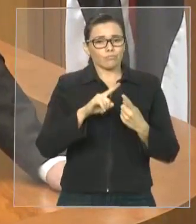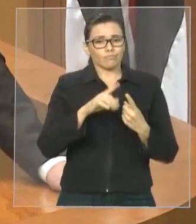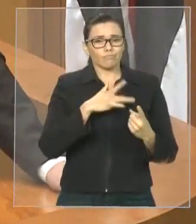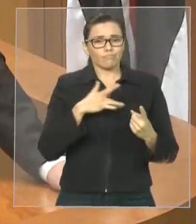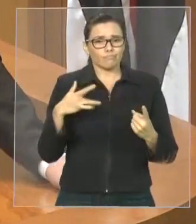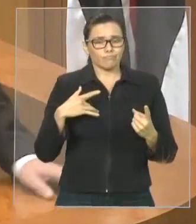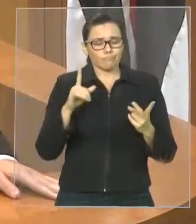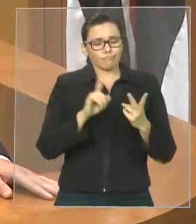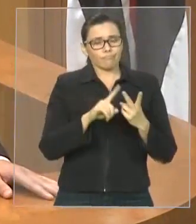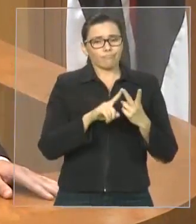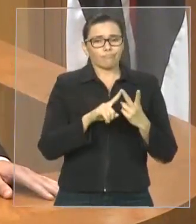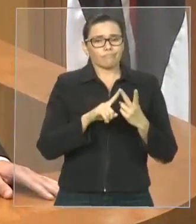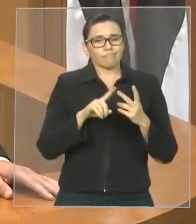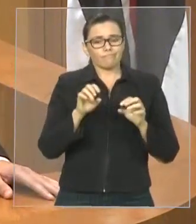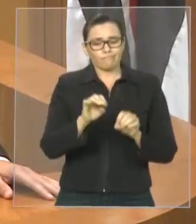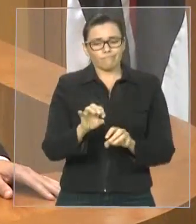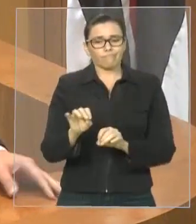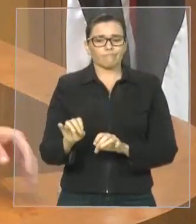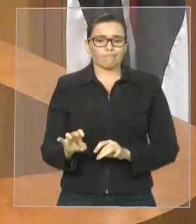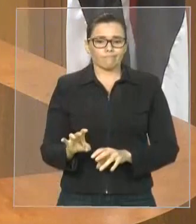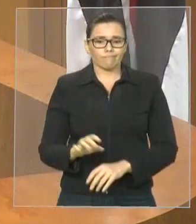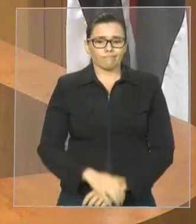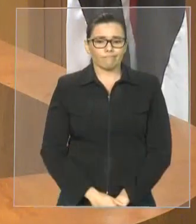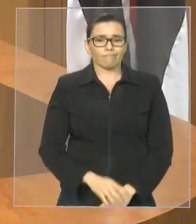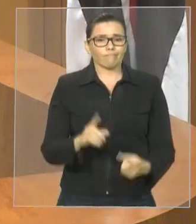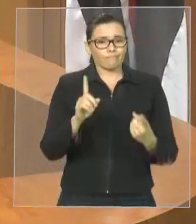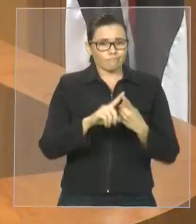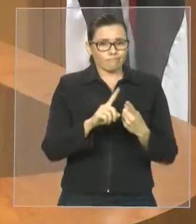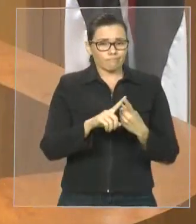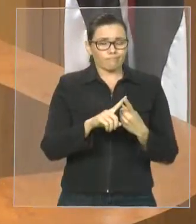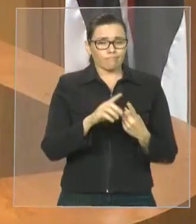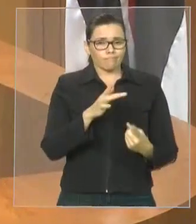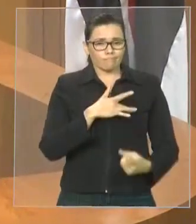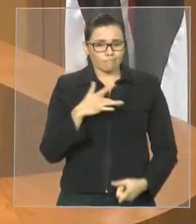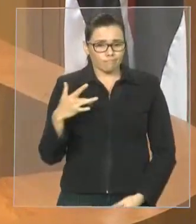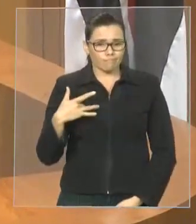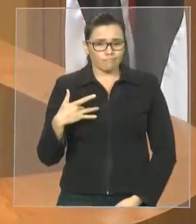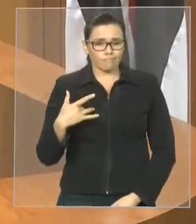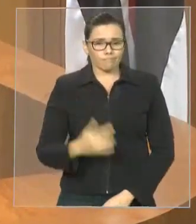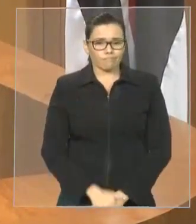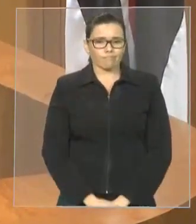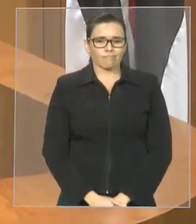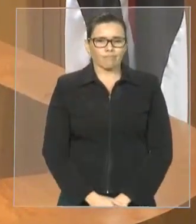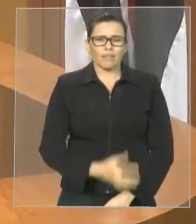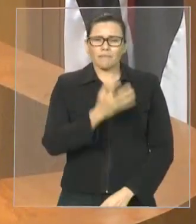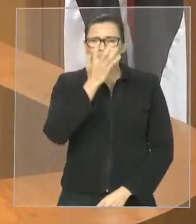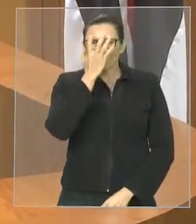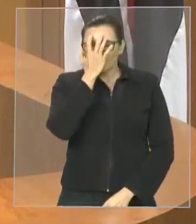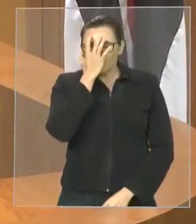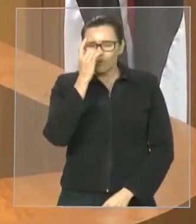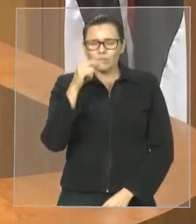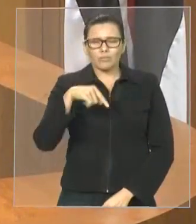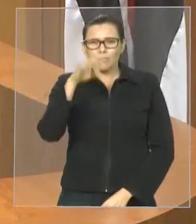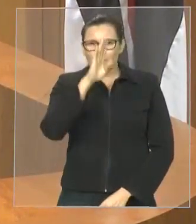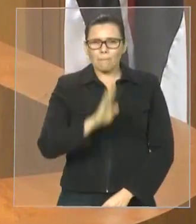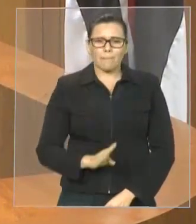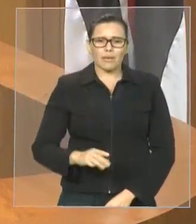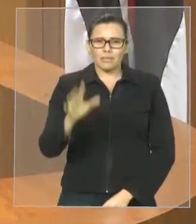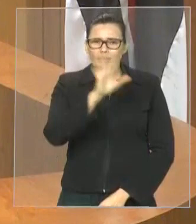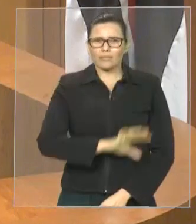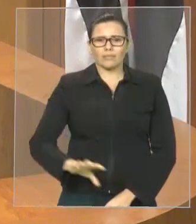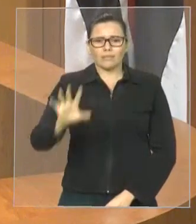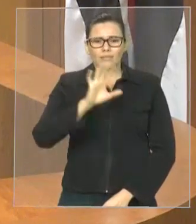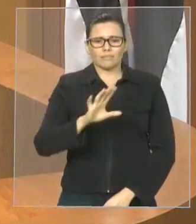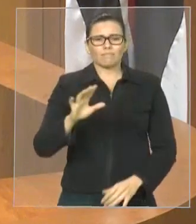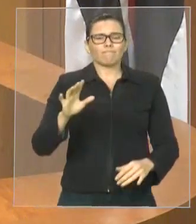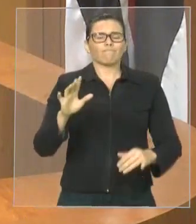educação. A saúde, recentemente, São Luís foi matéria de vergonha nacional, quando mostrou a